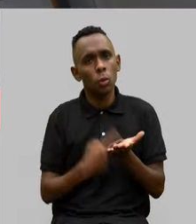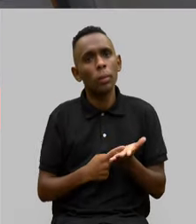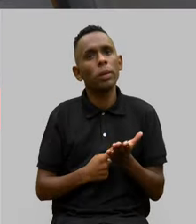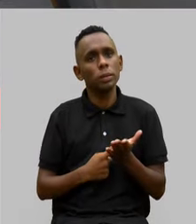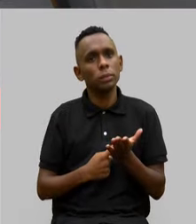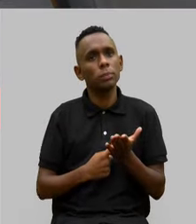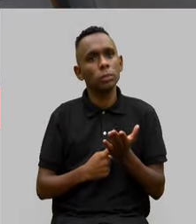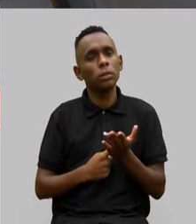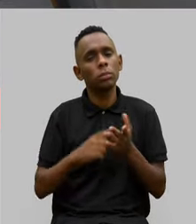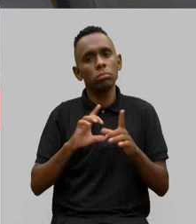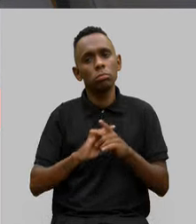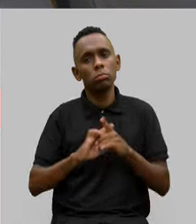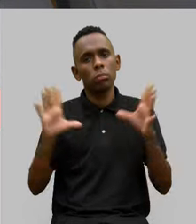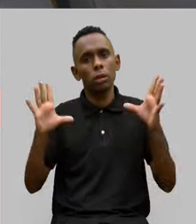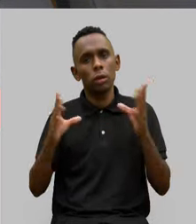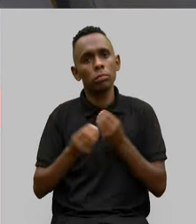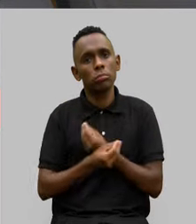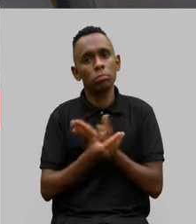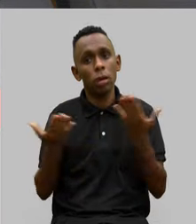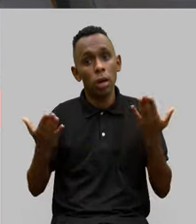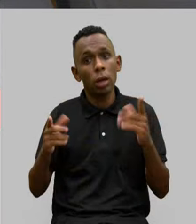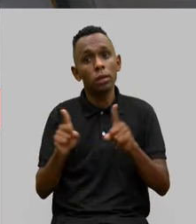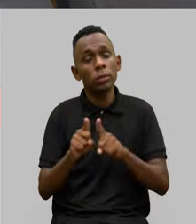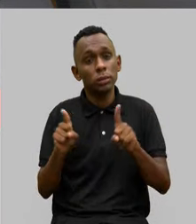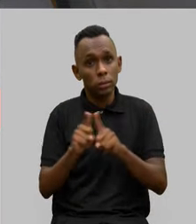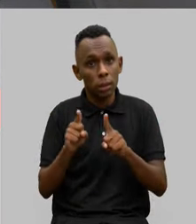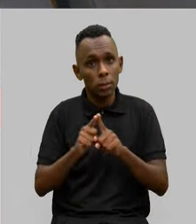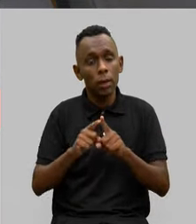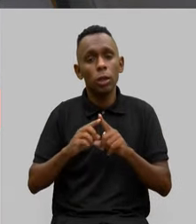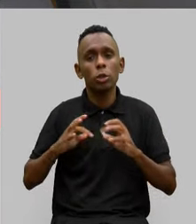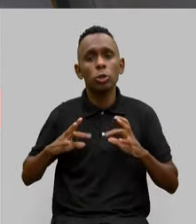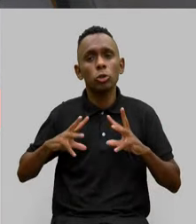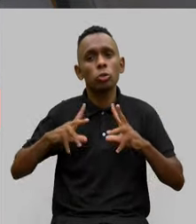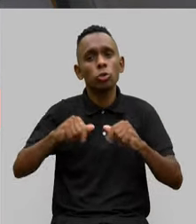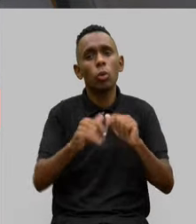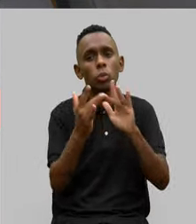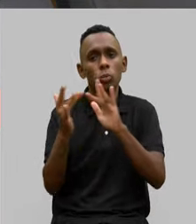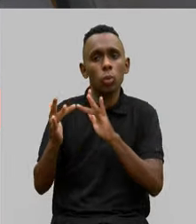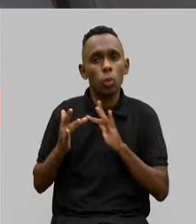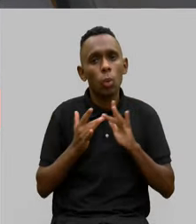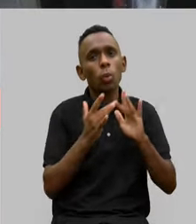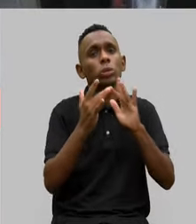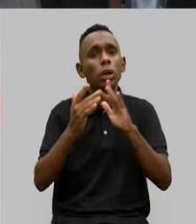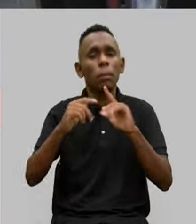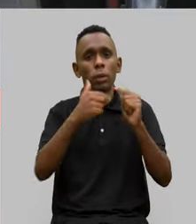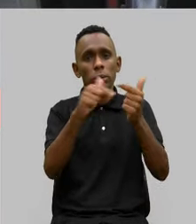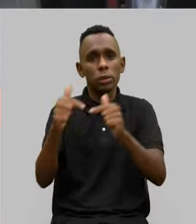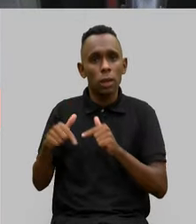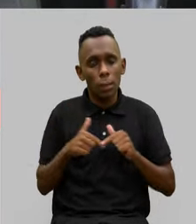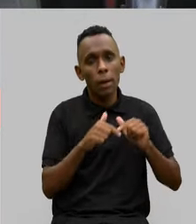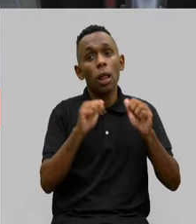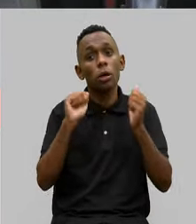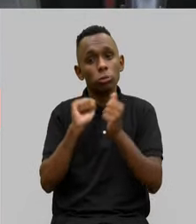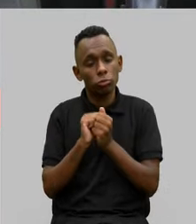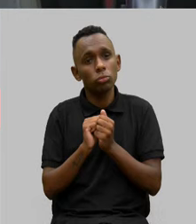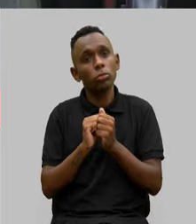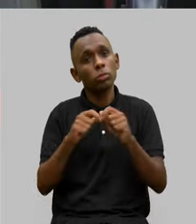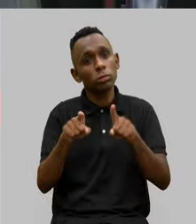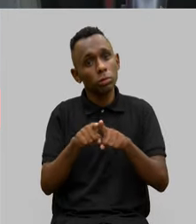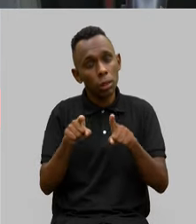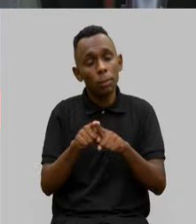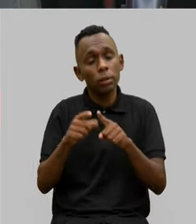est disponibilizando também né todos os nossos contatos para que a gente possa trabalhar junto e